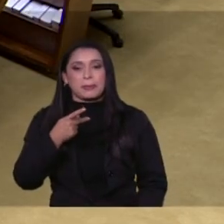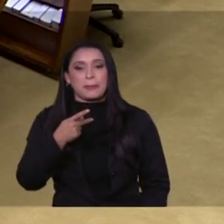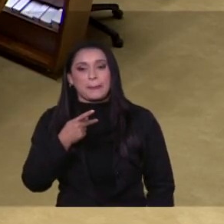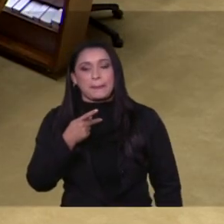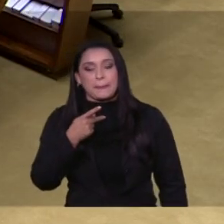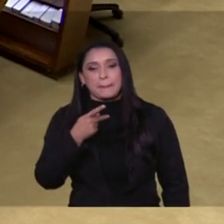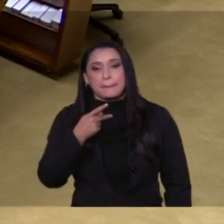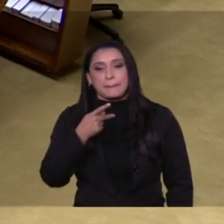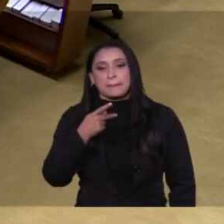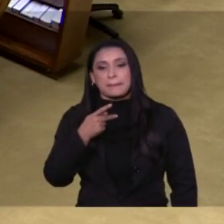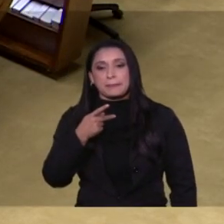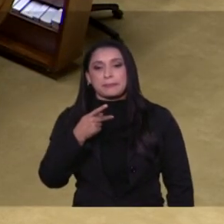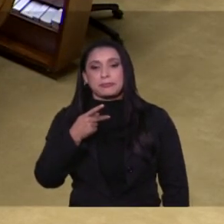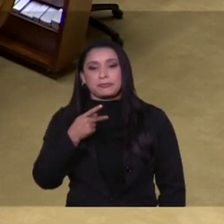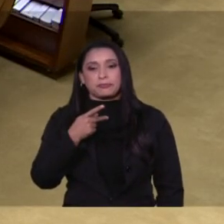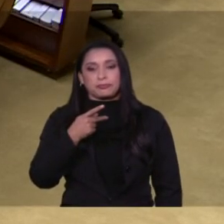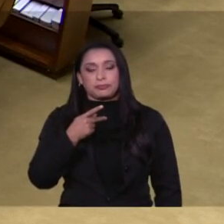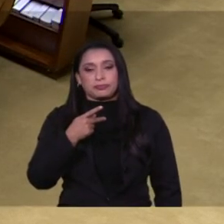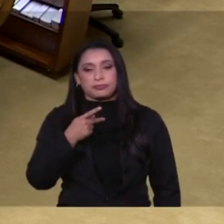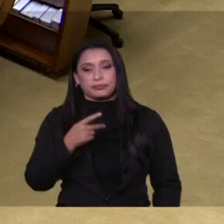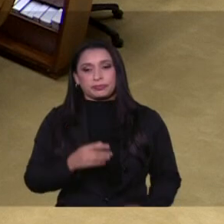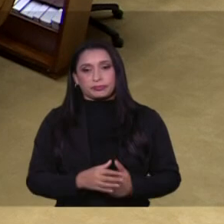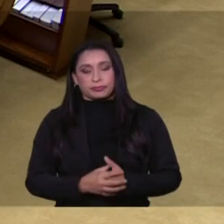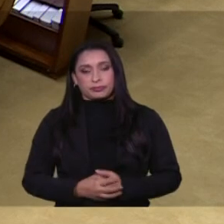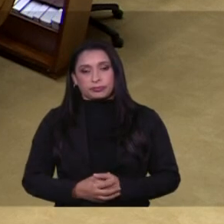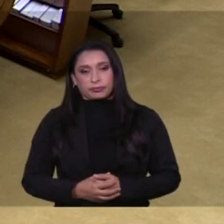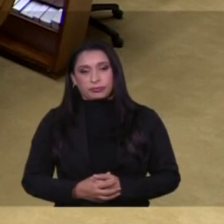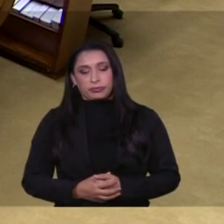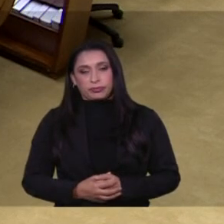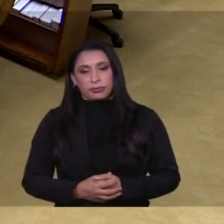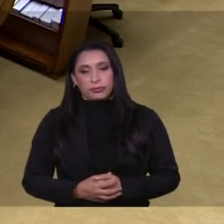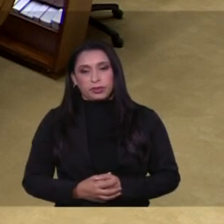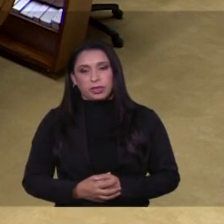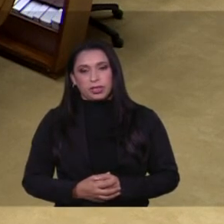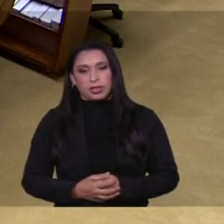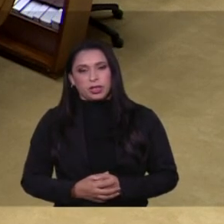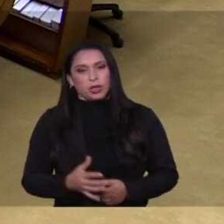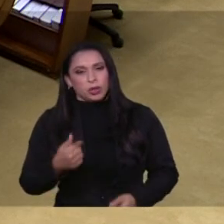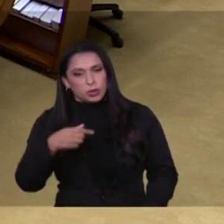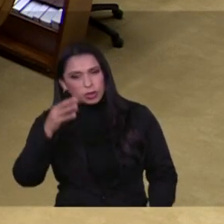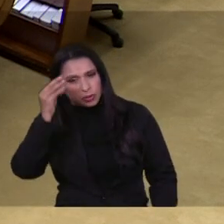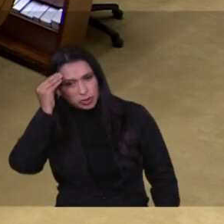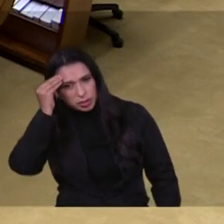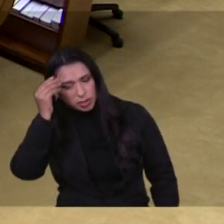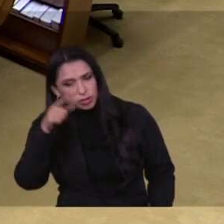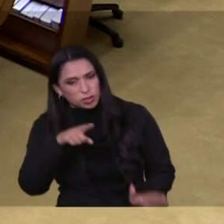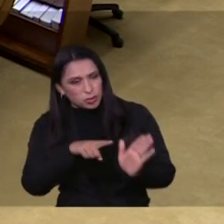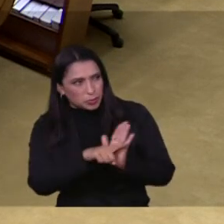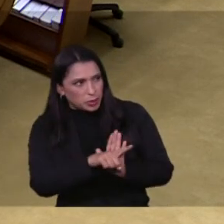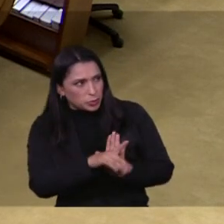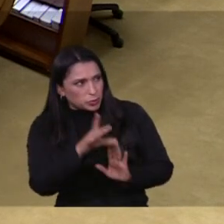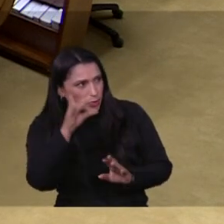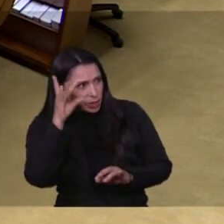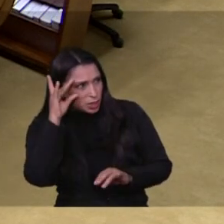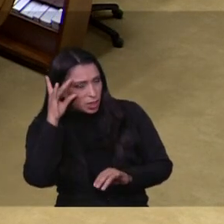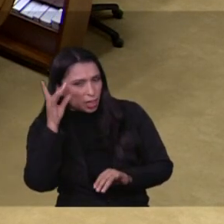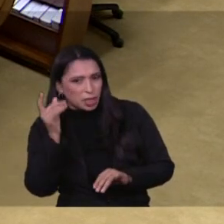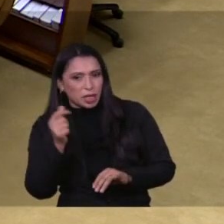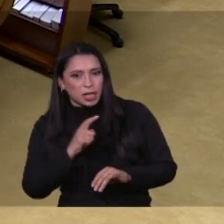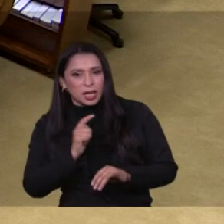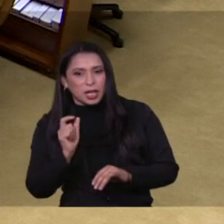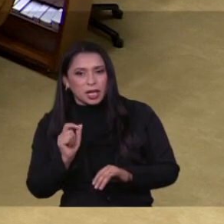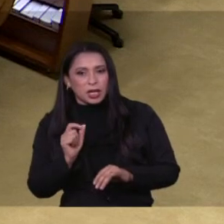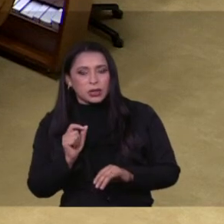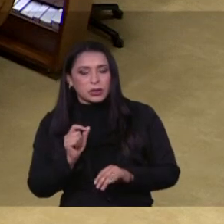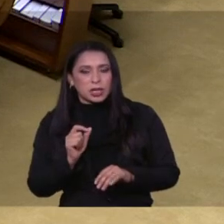de votar a ADI... Pelo que eu tinha entendido, não sei, pergunta a Vossa Excelência ao ministro André,